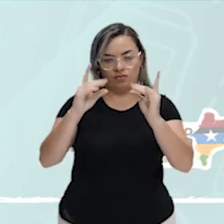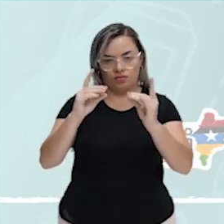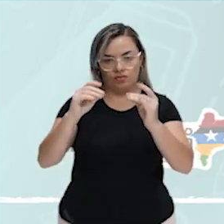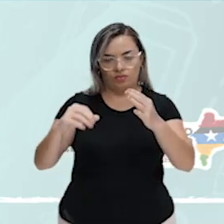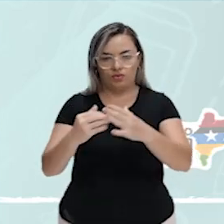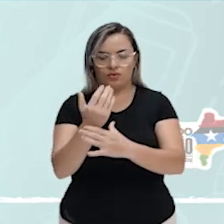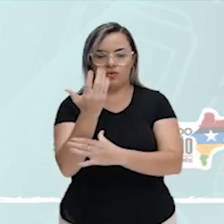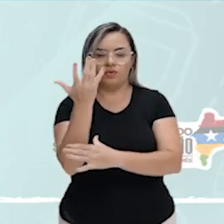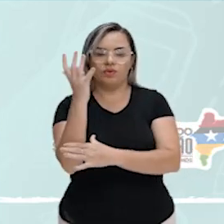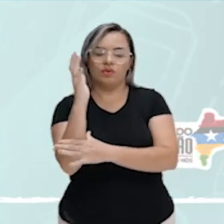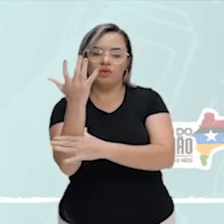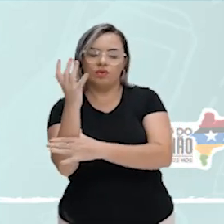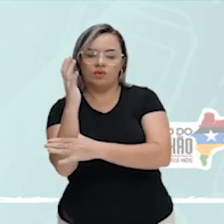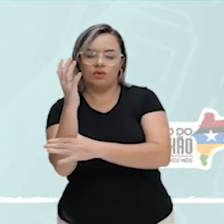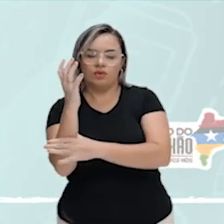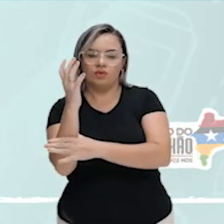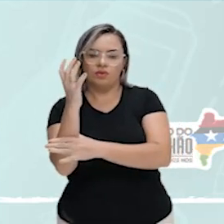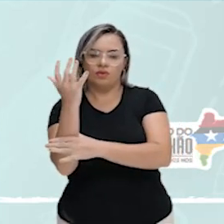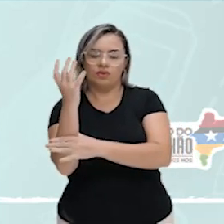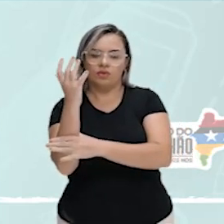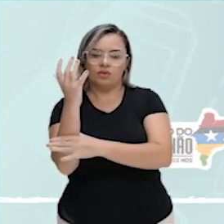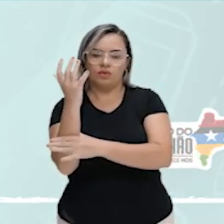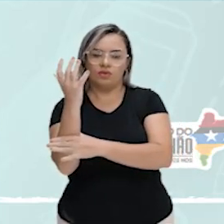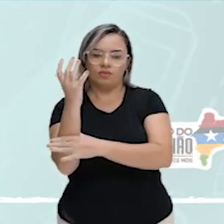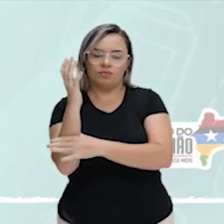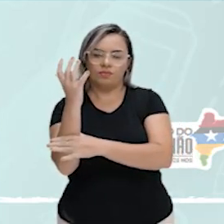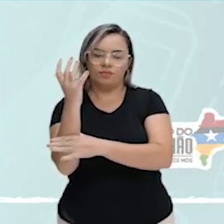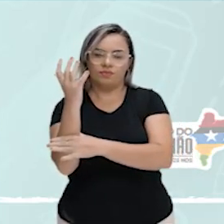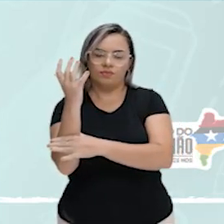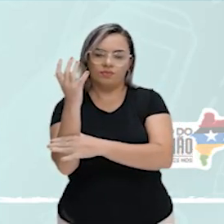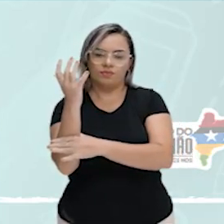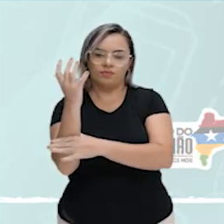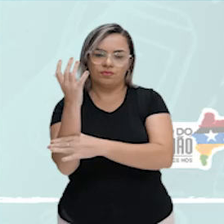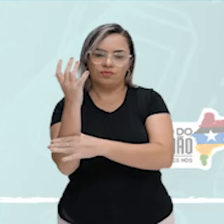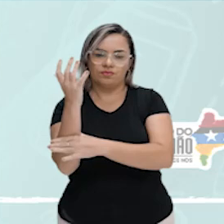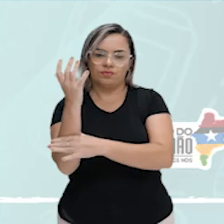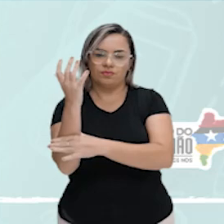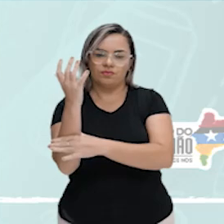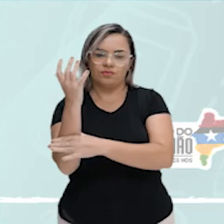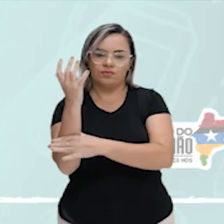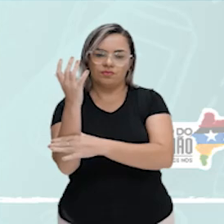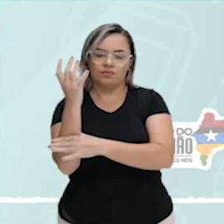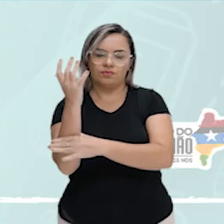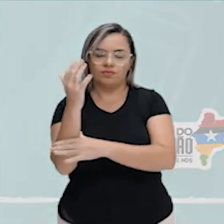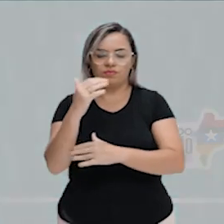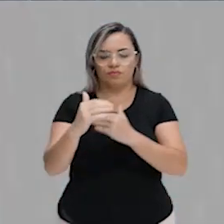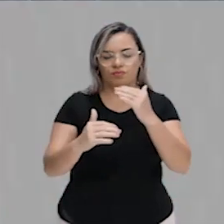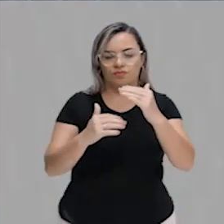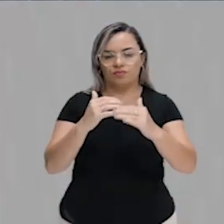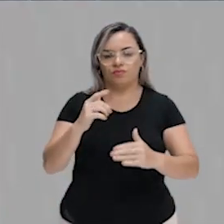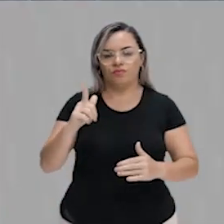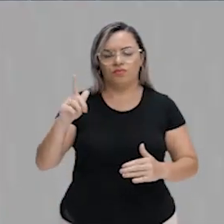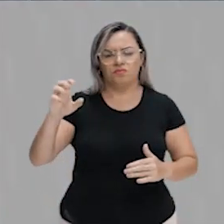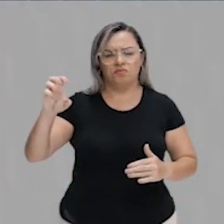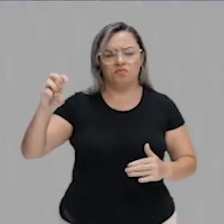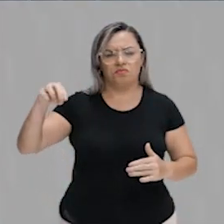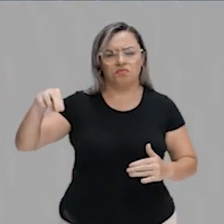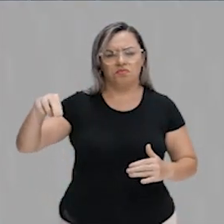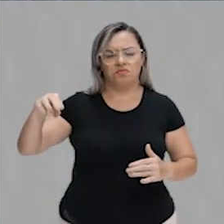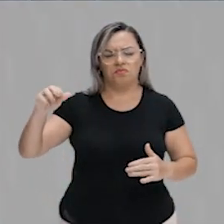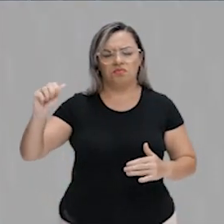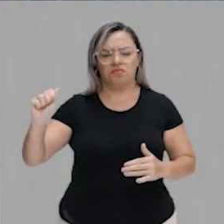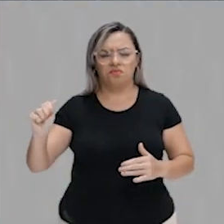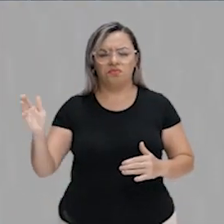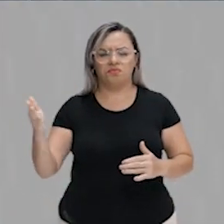vegetal que está envolvido no desenvolvimento da gema lateral. O que é a gema lateral, né,